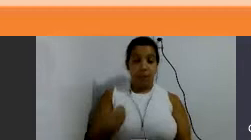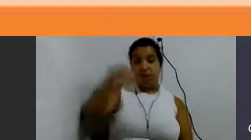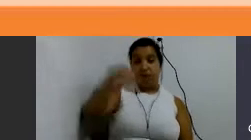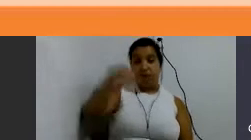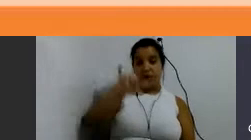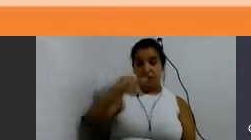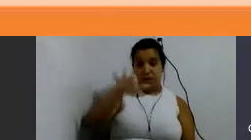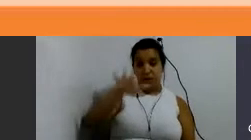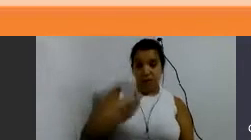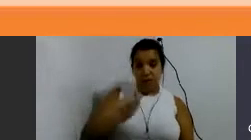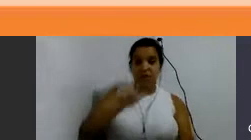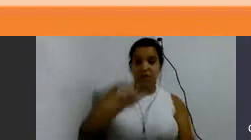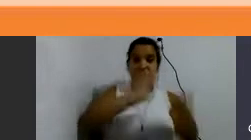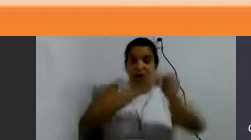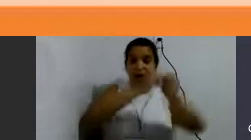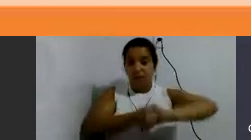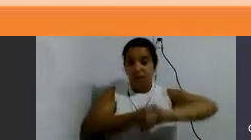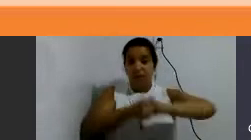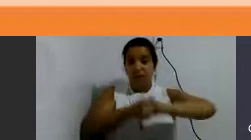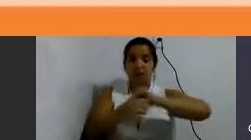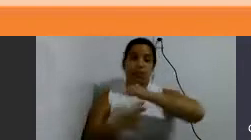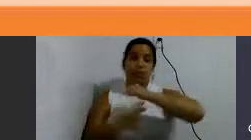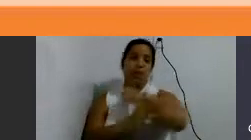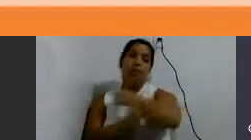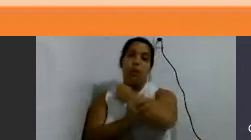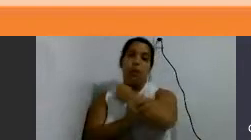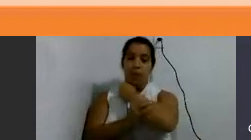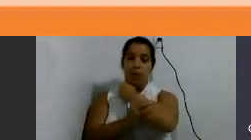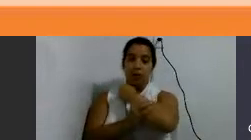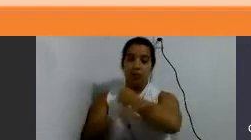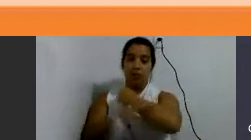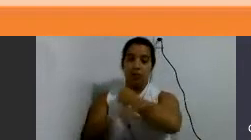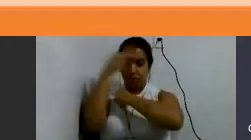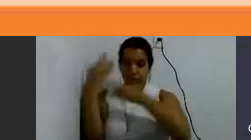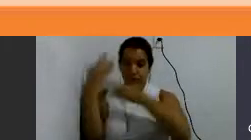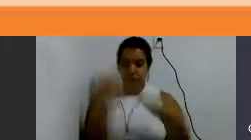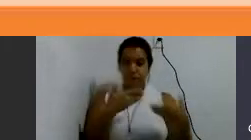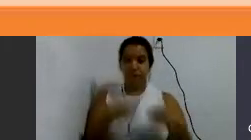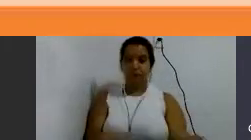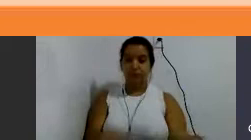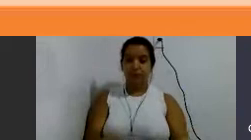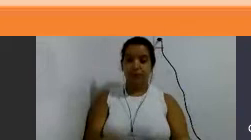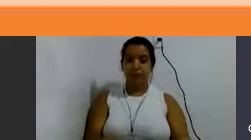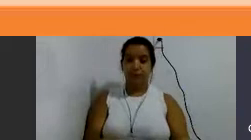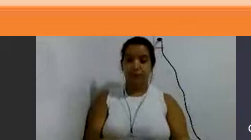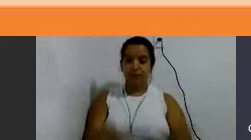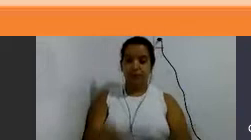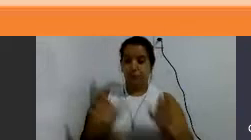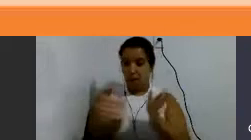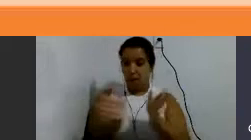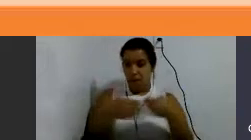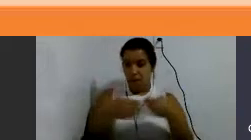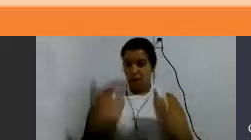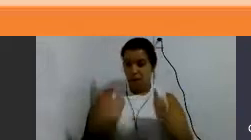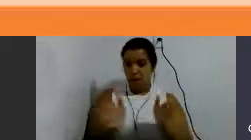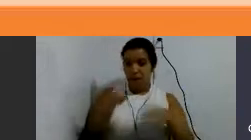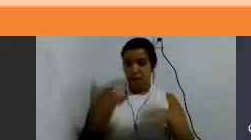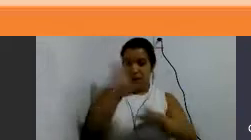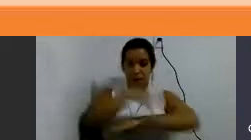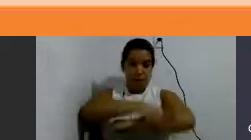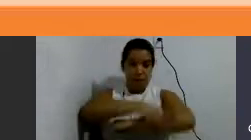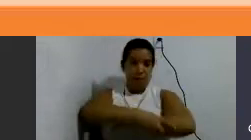vai adaptar o antebraço do paciente. Então, a gente deixa essa caixinha acoplada no braço do paciente